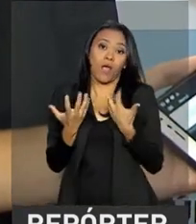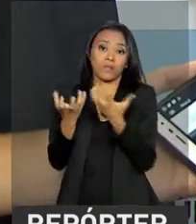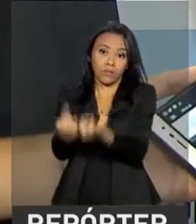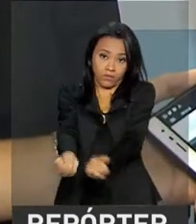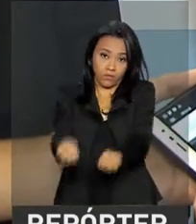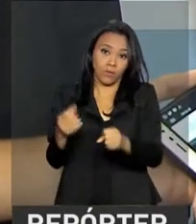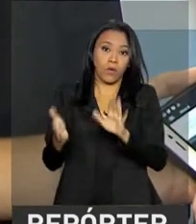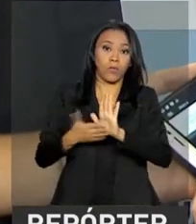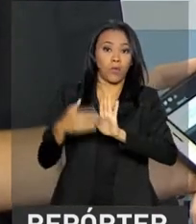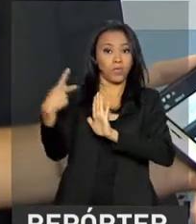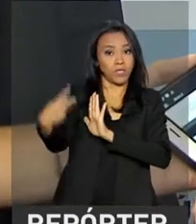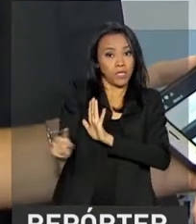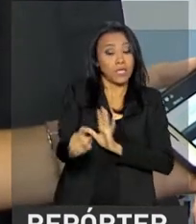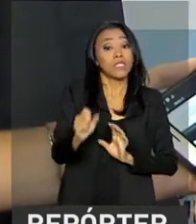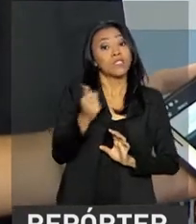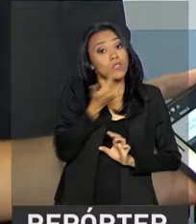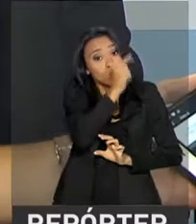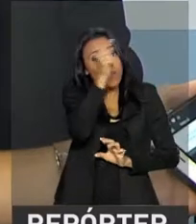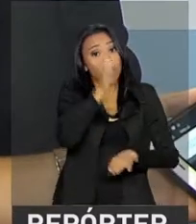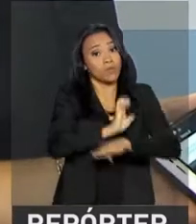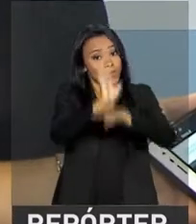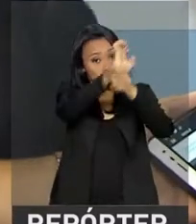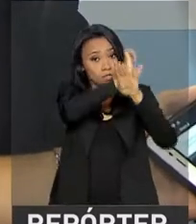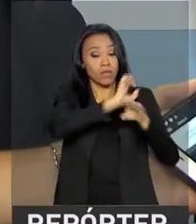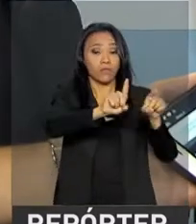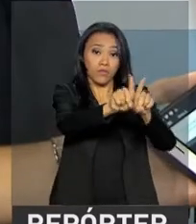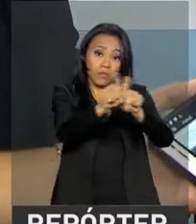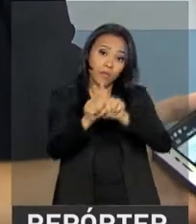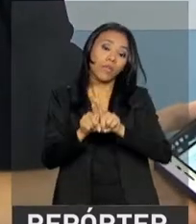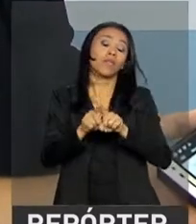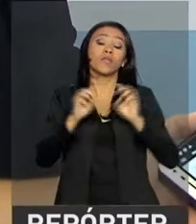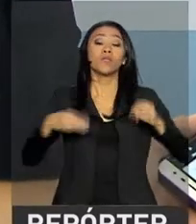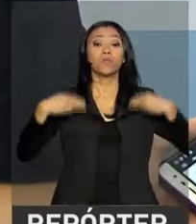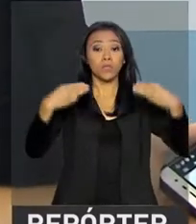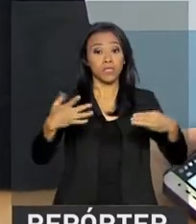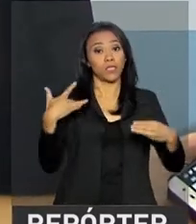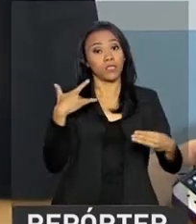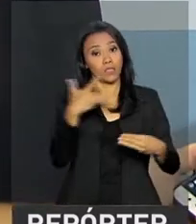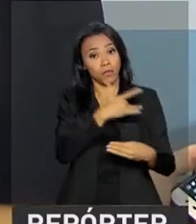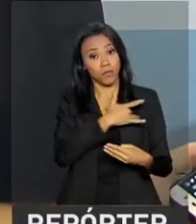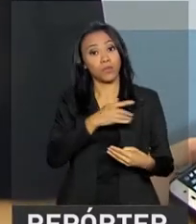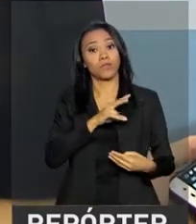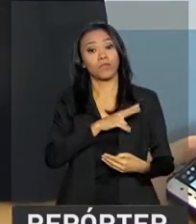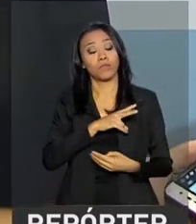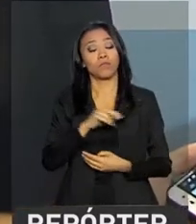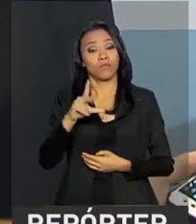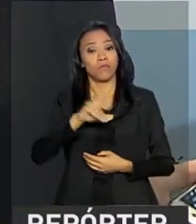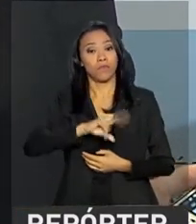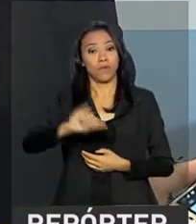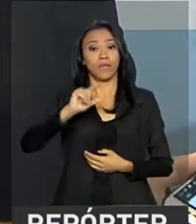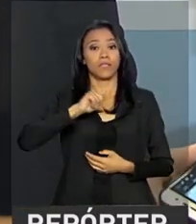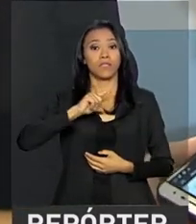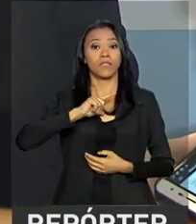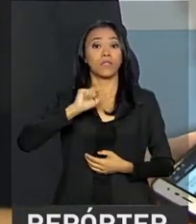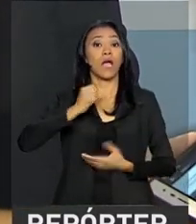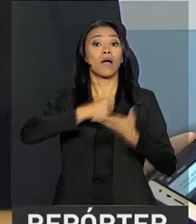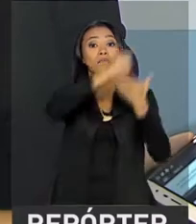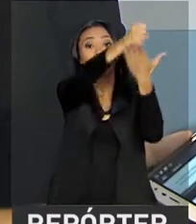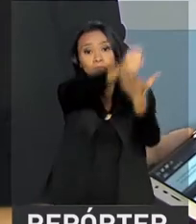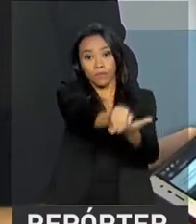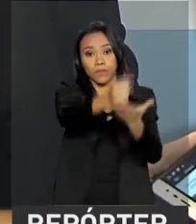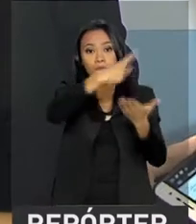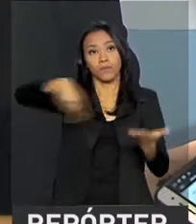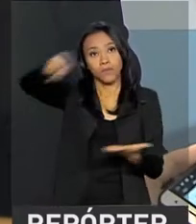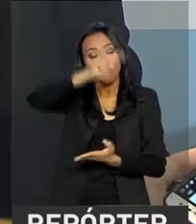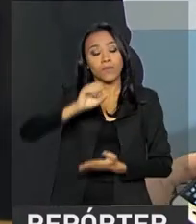também propuserem este início o ministério da saúde ter a obrigatoriedade de dar suporte de